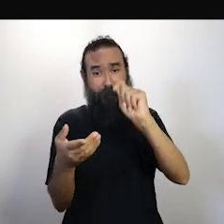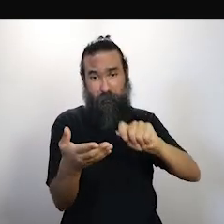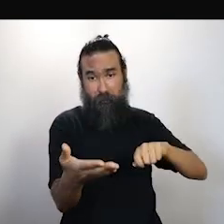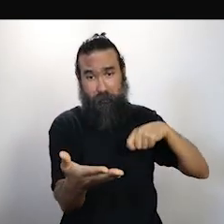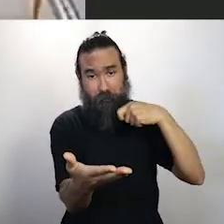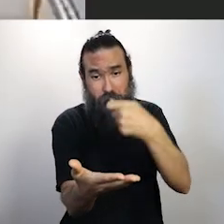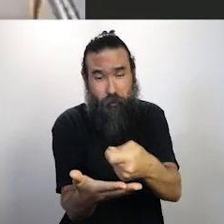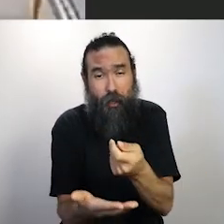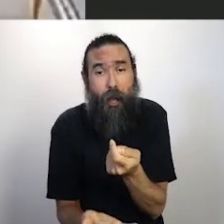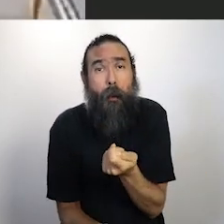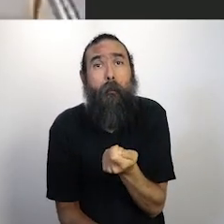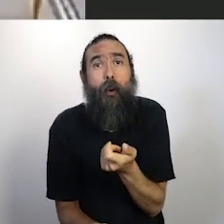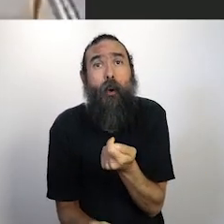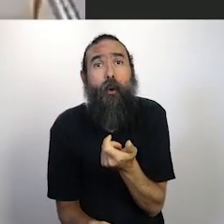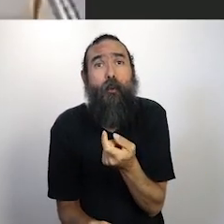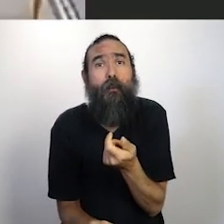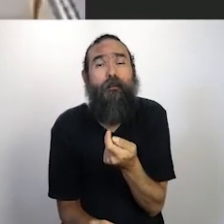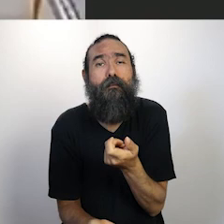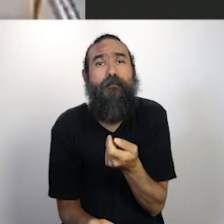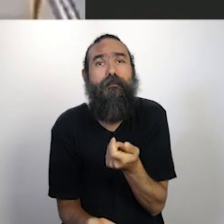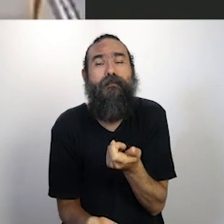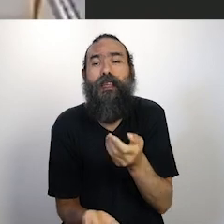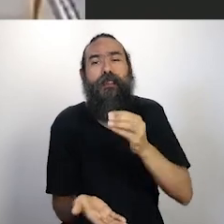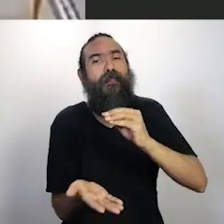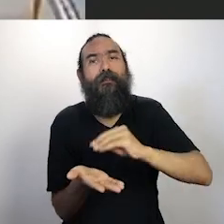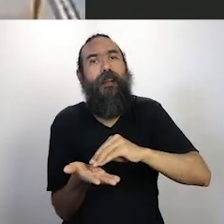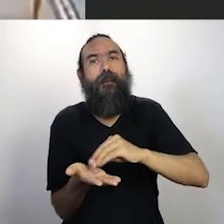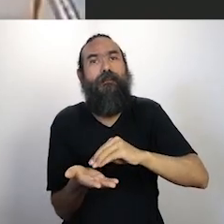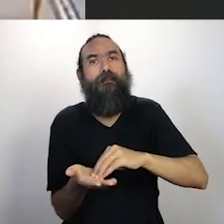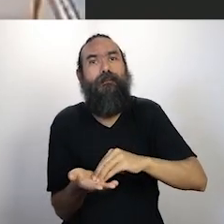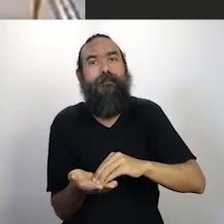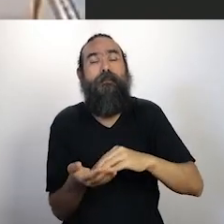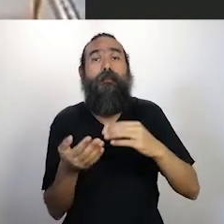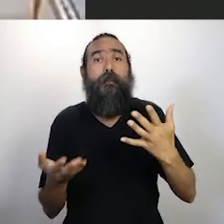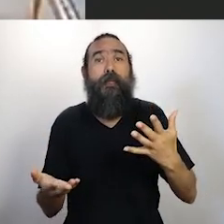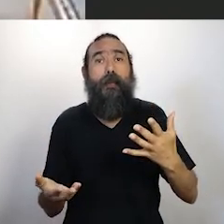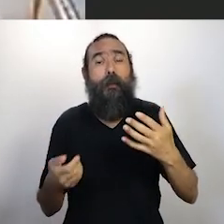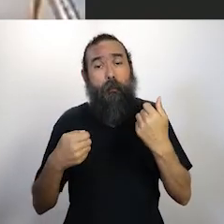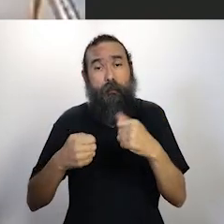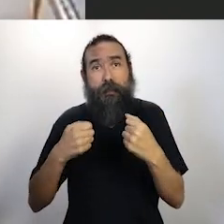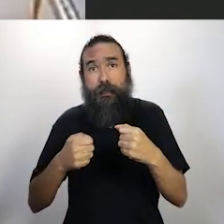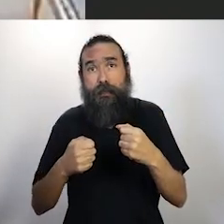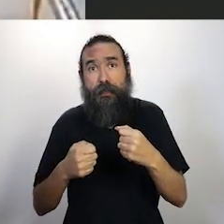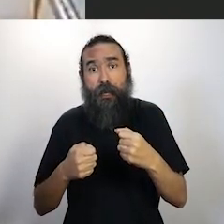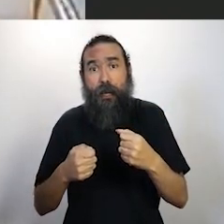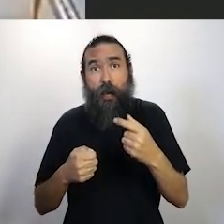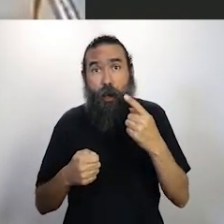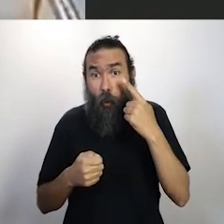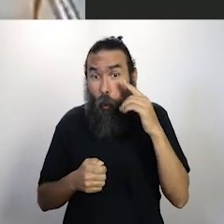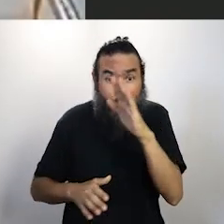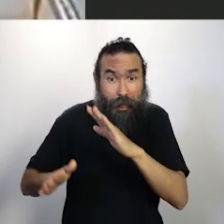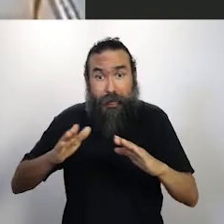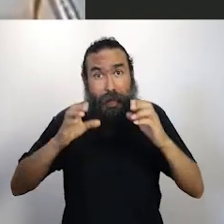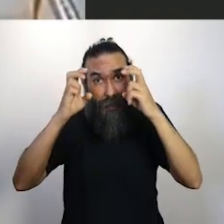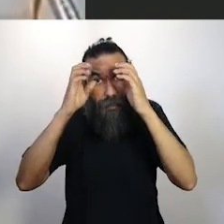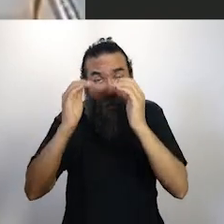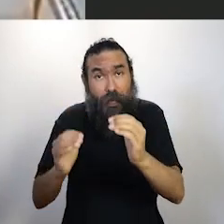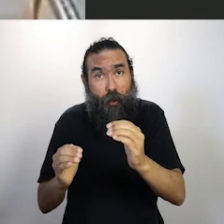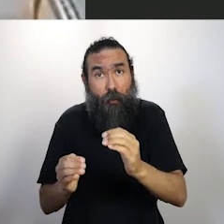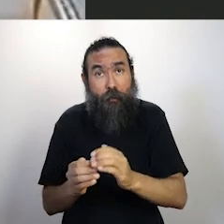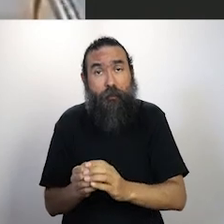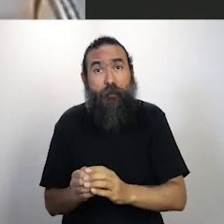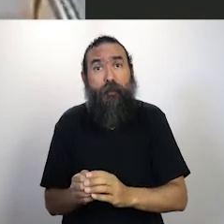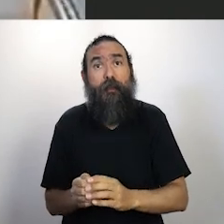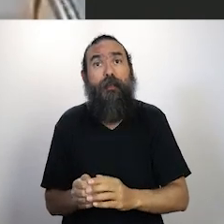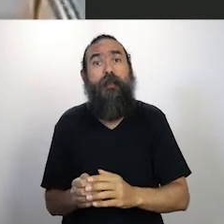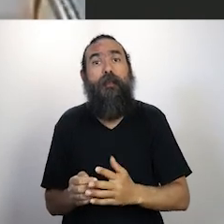demanda que se apresenta né e são três aspectos são muito interessantes mas tem um aspecto da lei que é muito